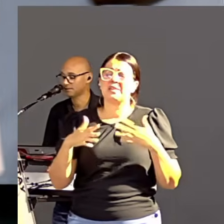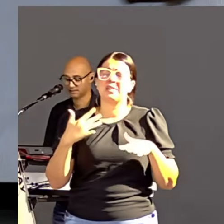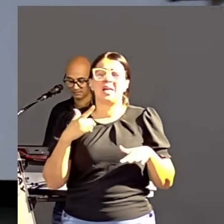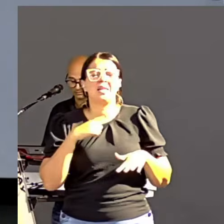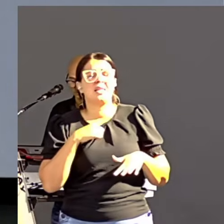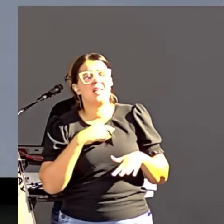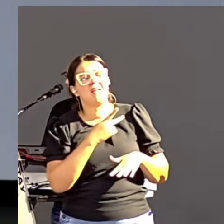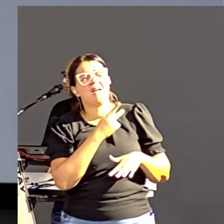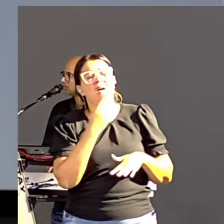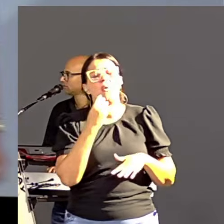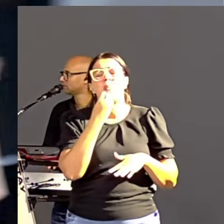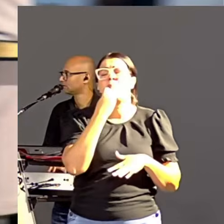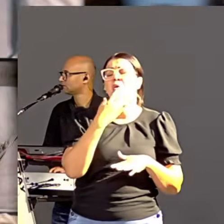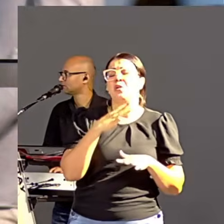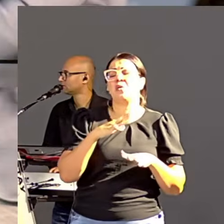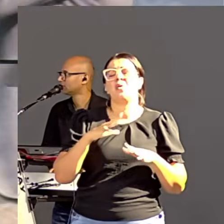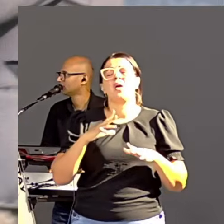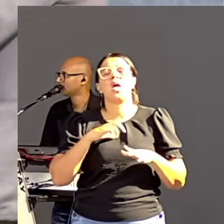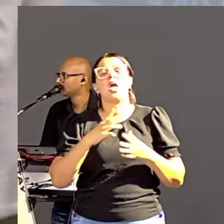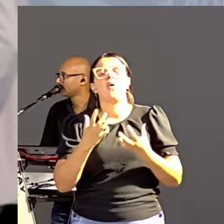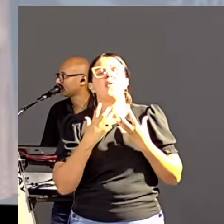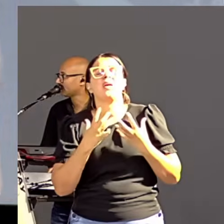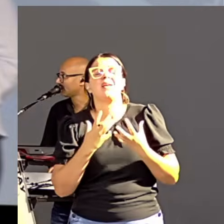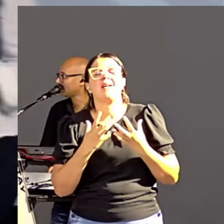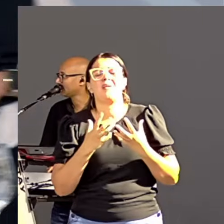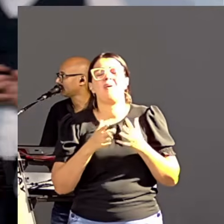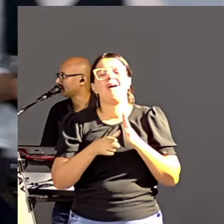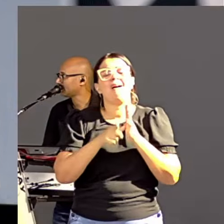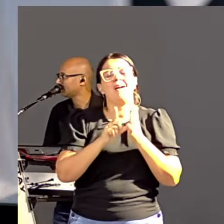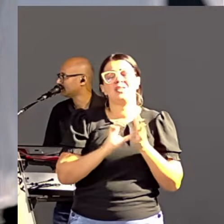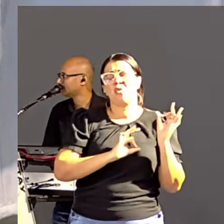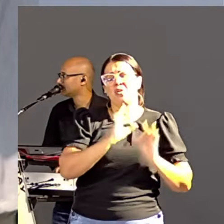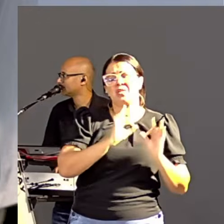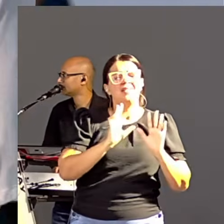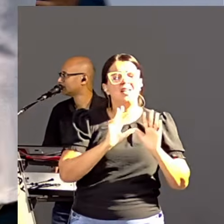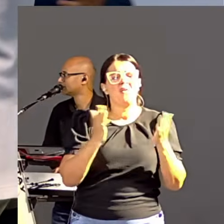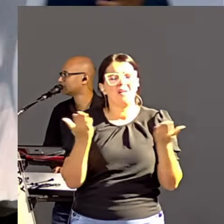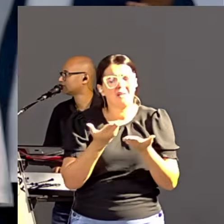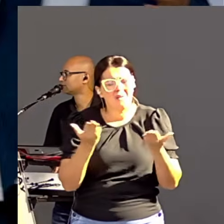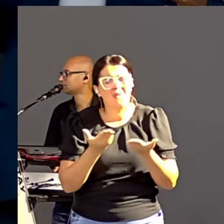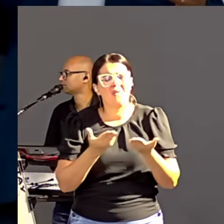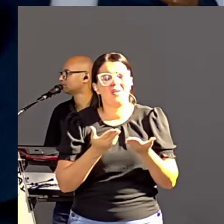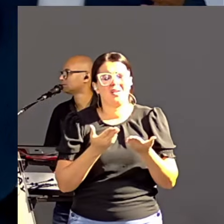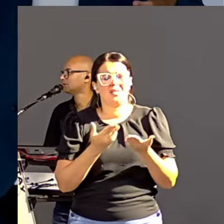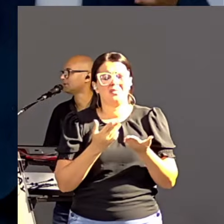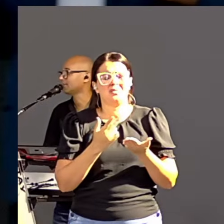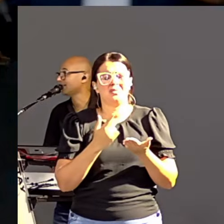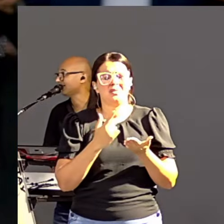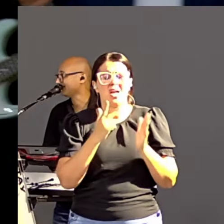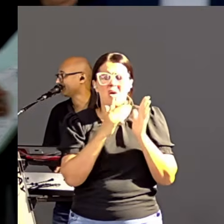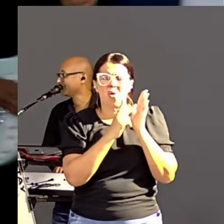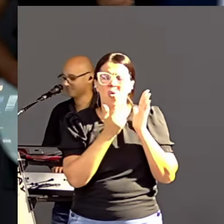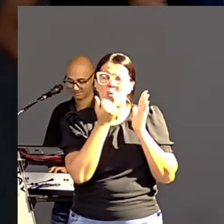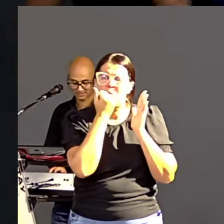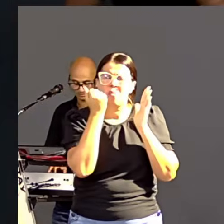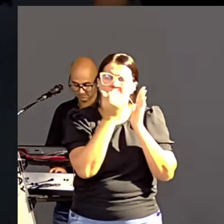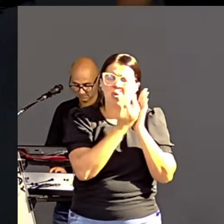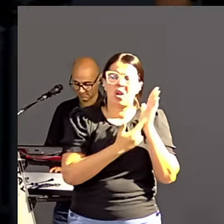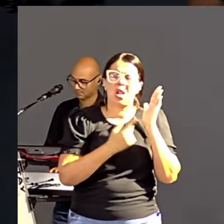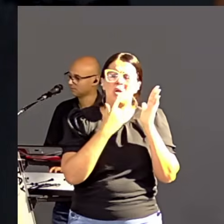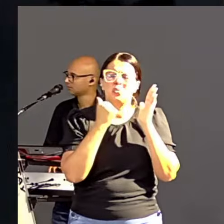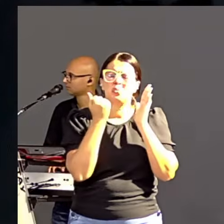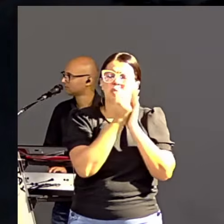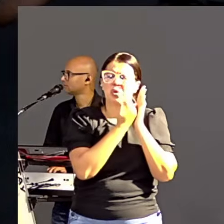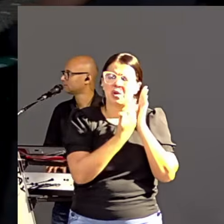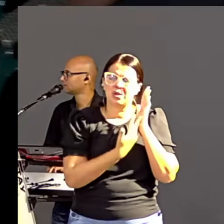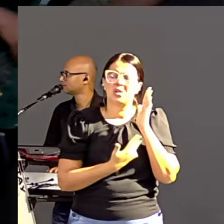quero primeiro me acertar. Não, você se acerta agora. O sangue de Cristo nos perdoa e purifica-nos de todo pecado. É